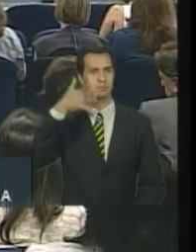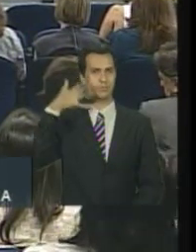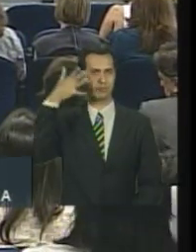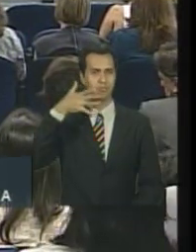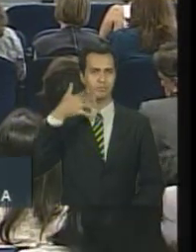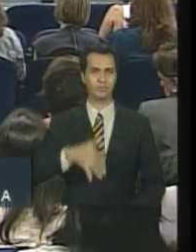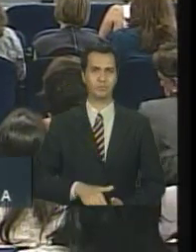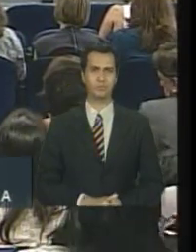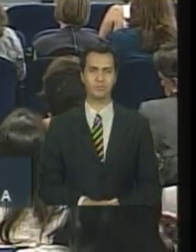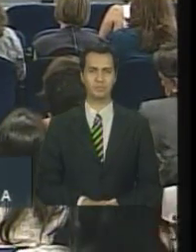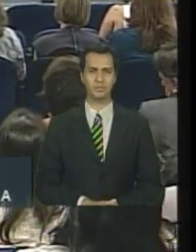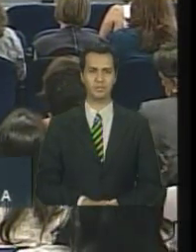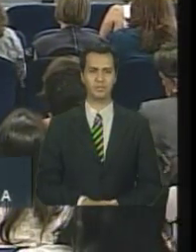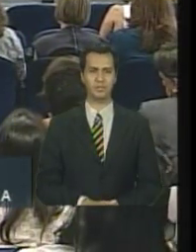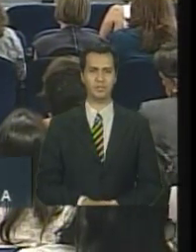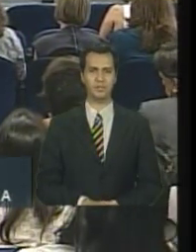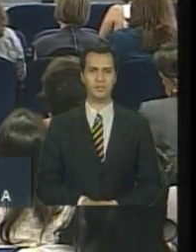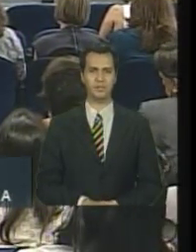palavra.